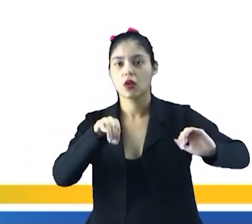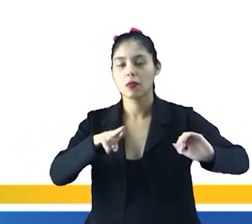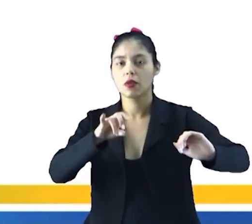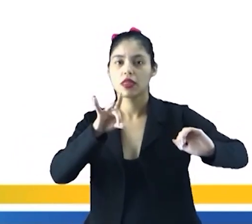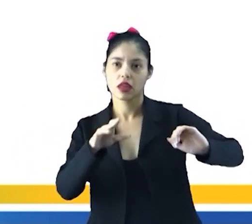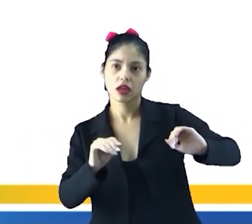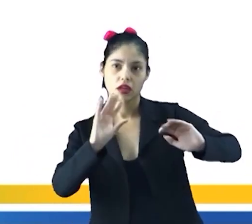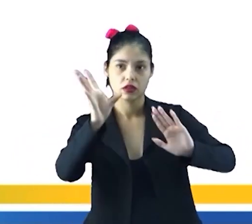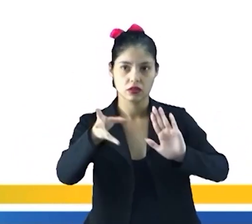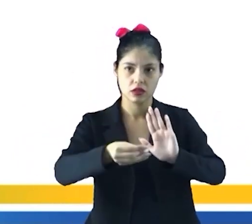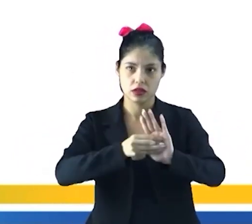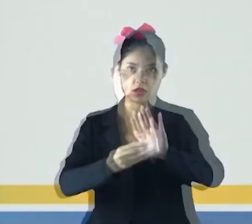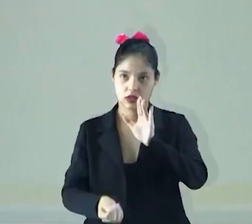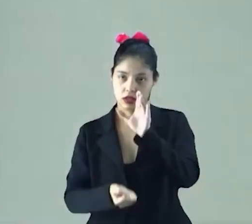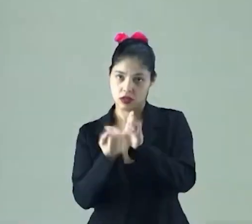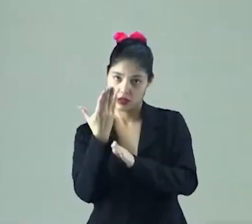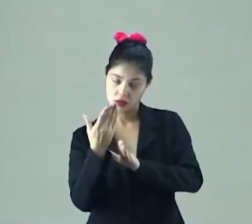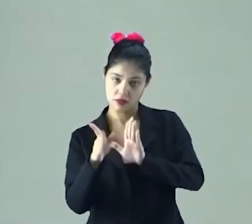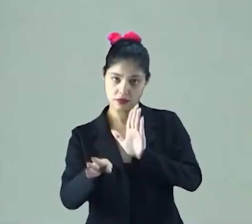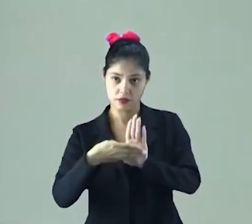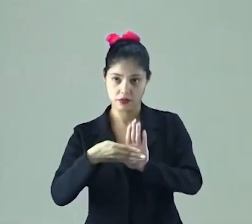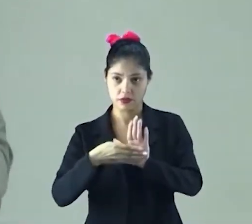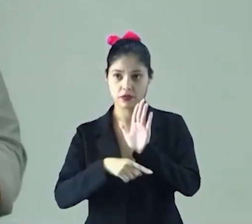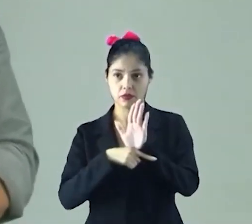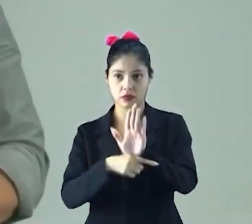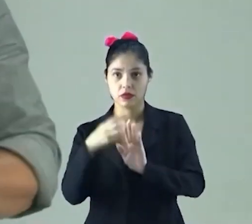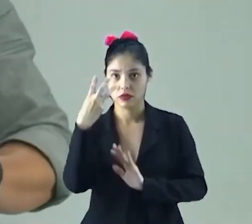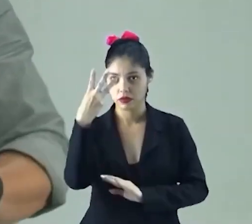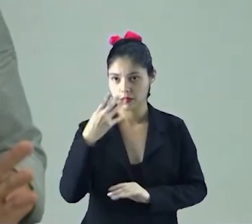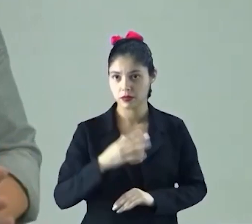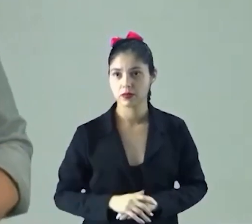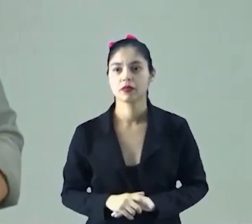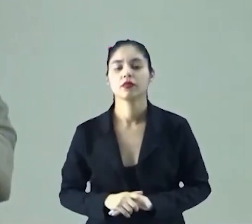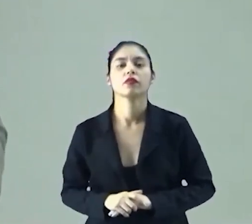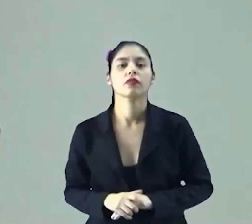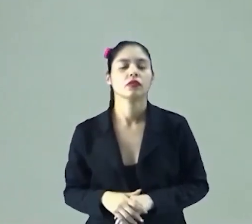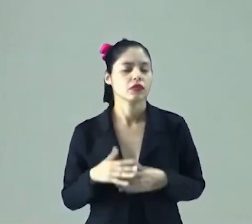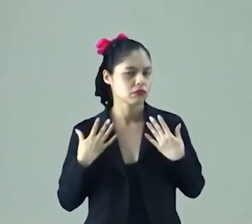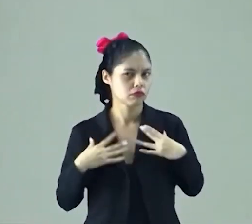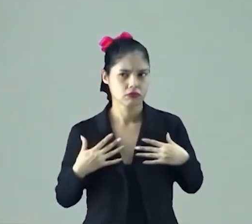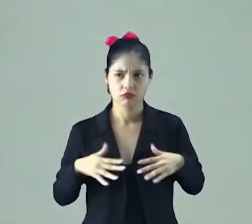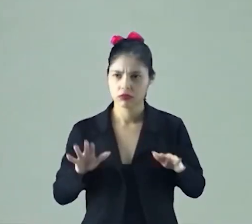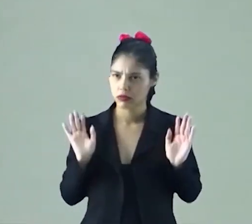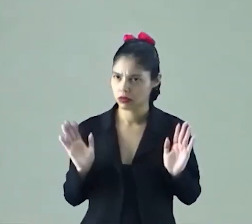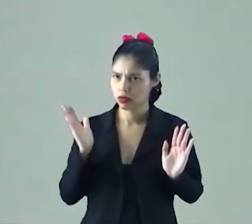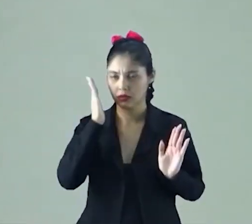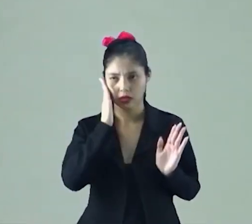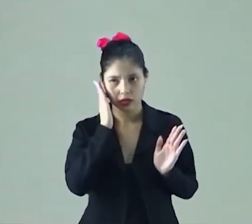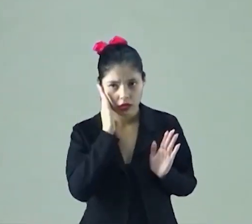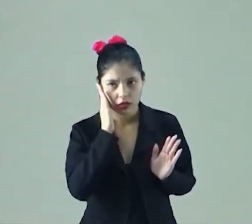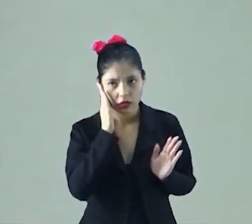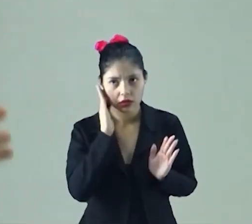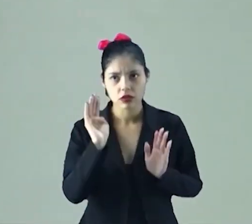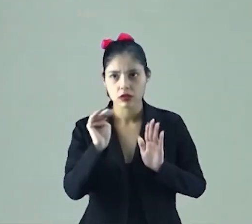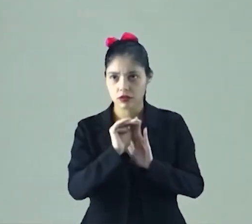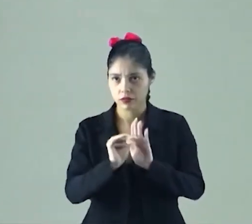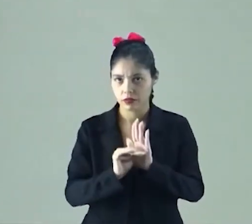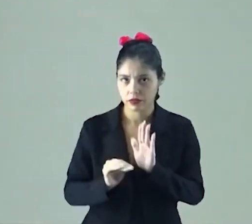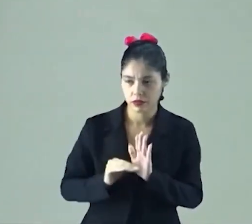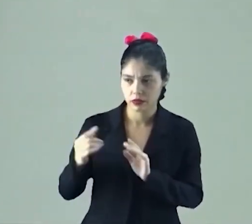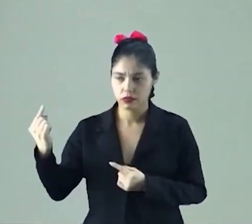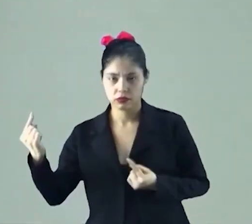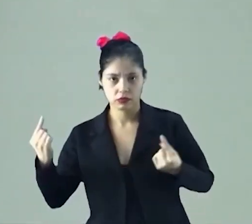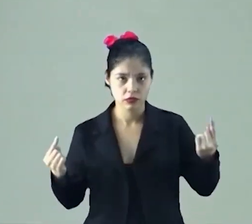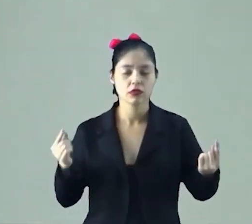e coloca a existência de 3, e propõe a existência de 3 domínios. Tranquilamente, quando você entende, quando é a classificação de